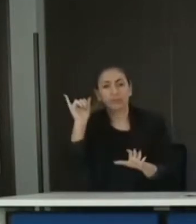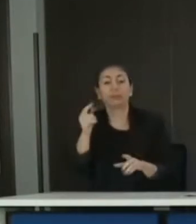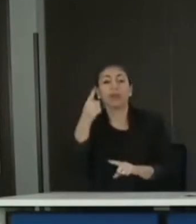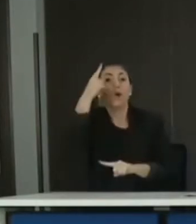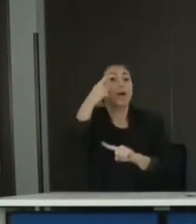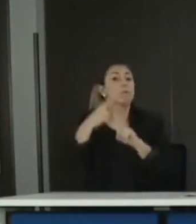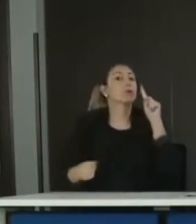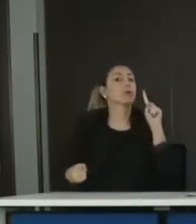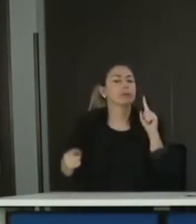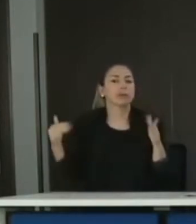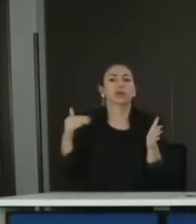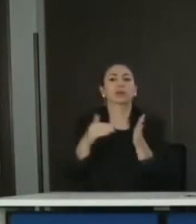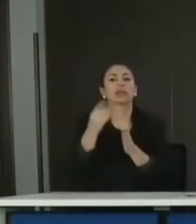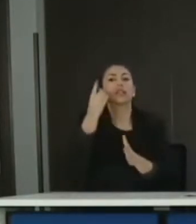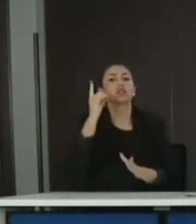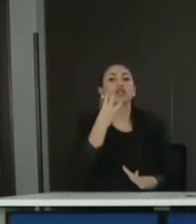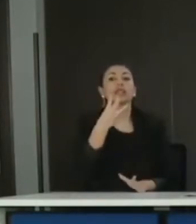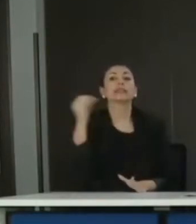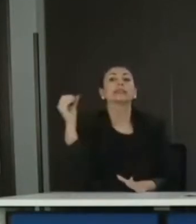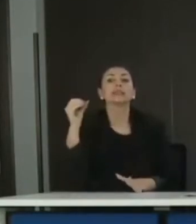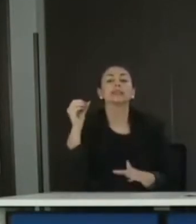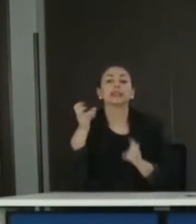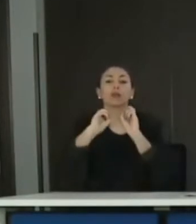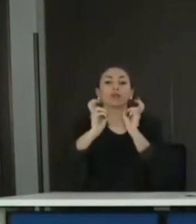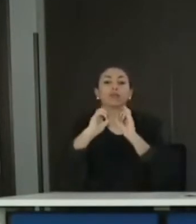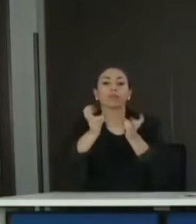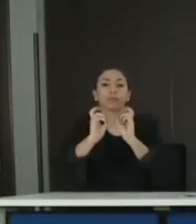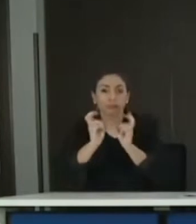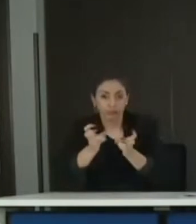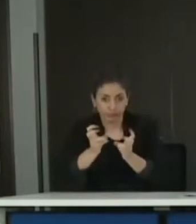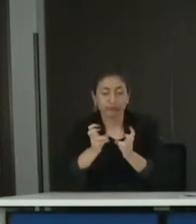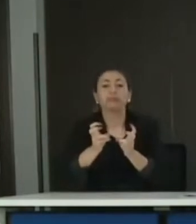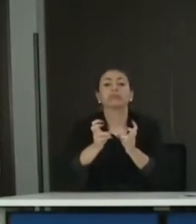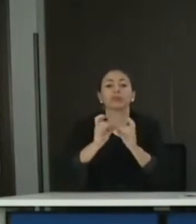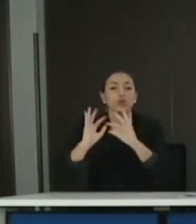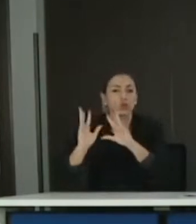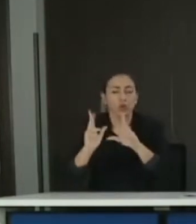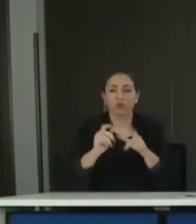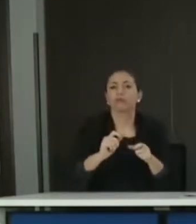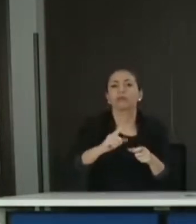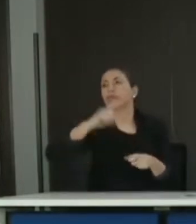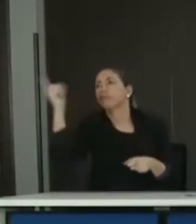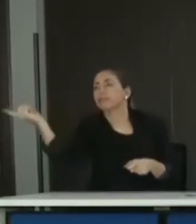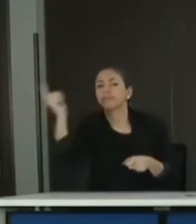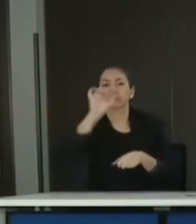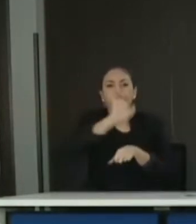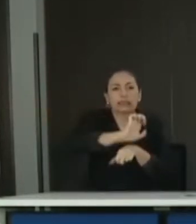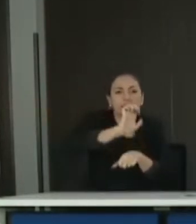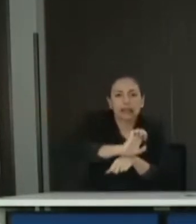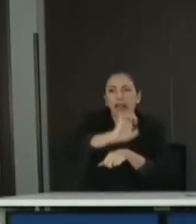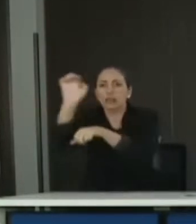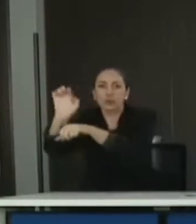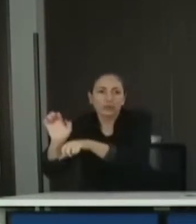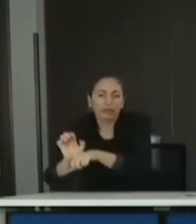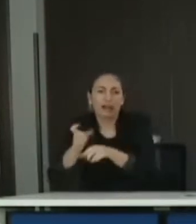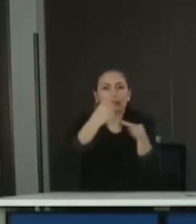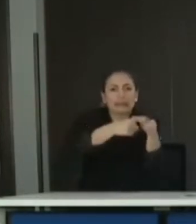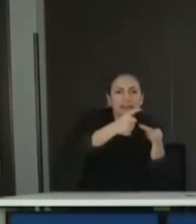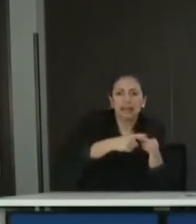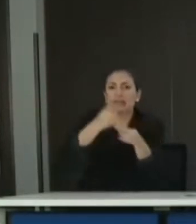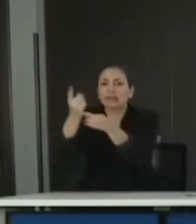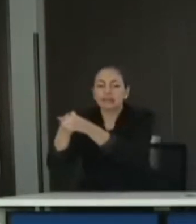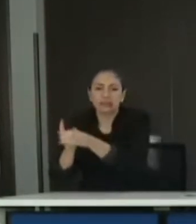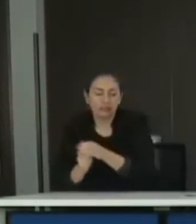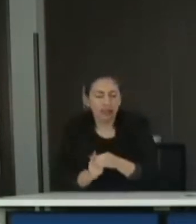o transporte coletivo municipal intermunicipal interestadual e também o transporte